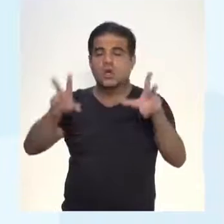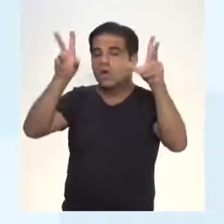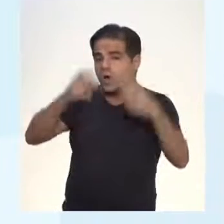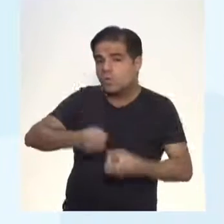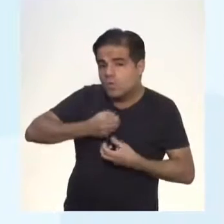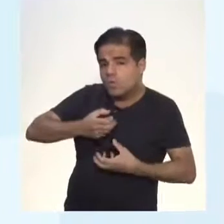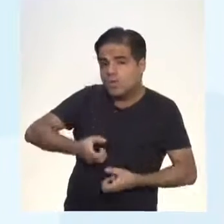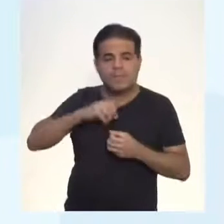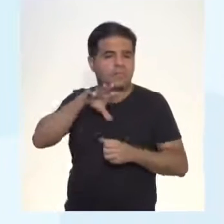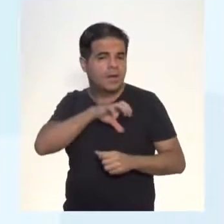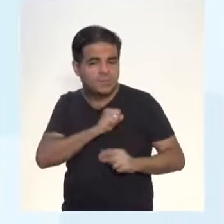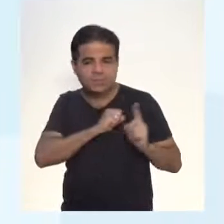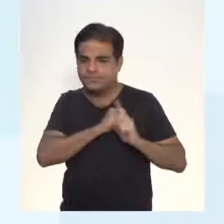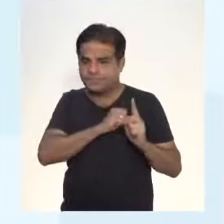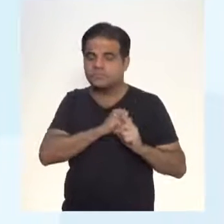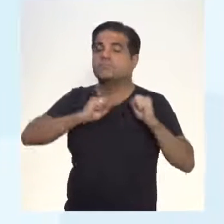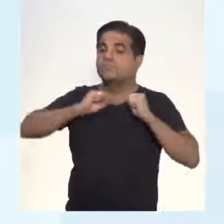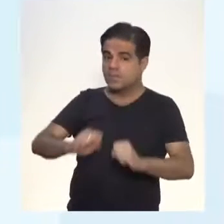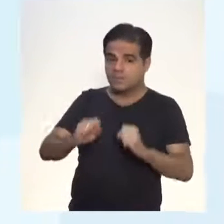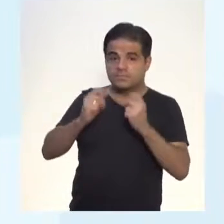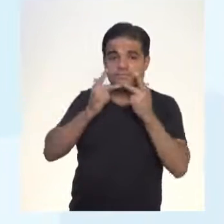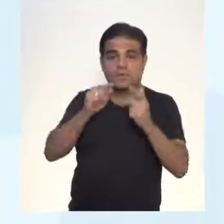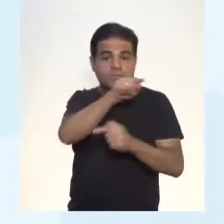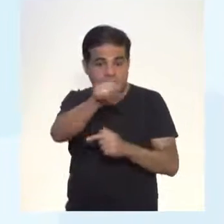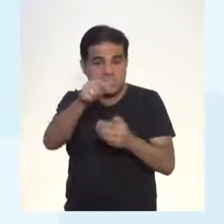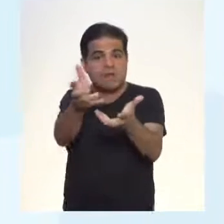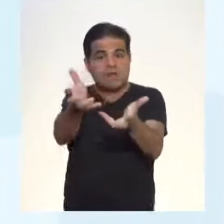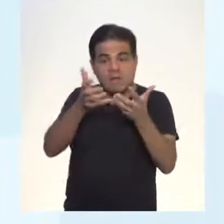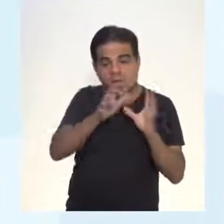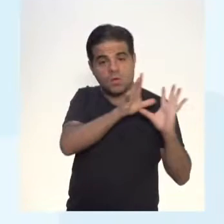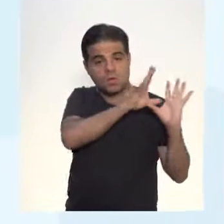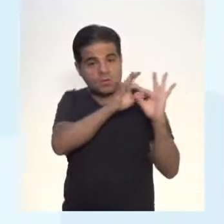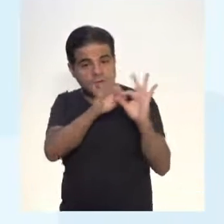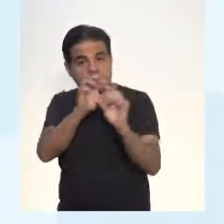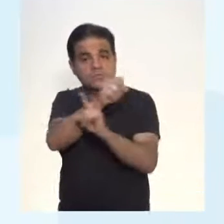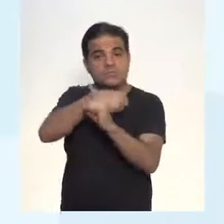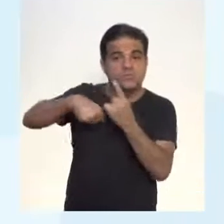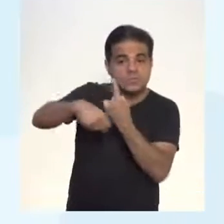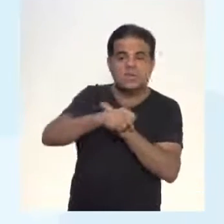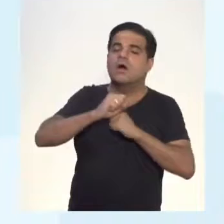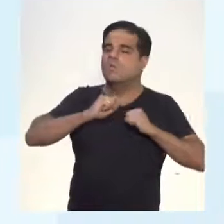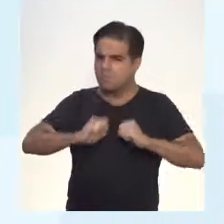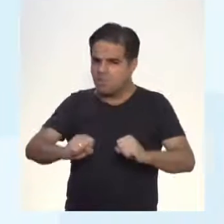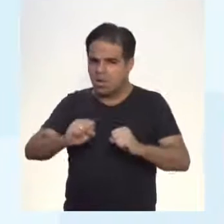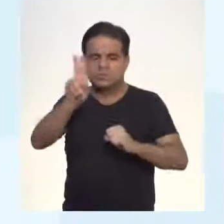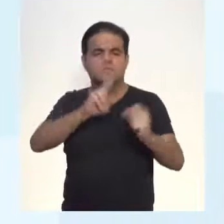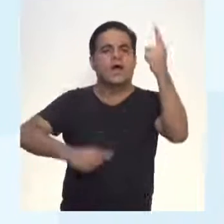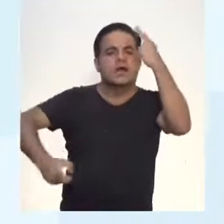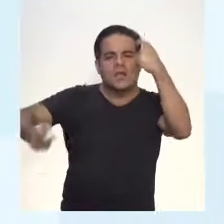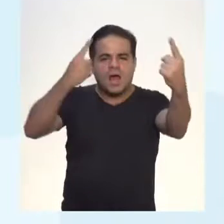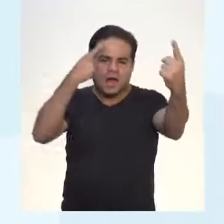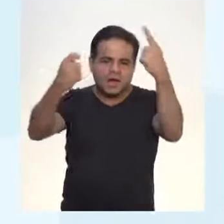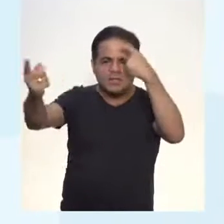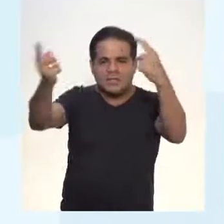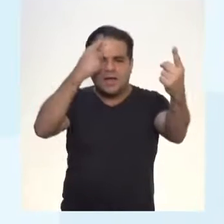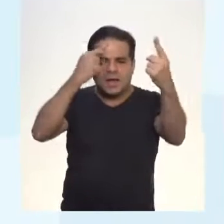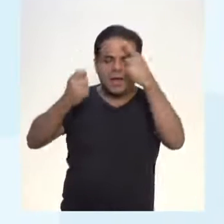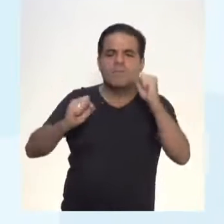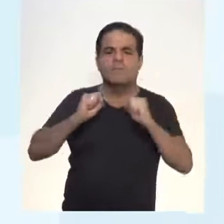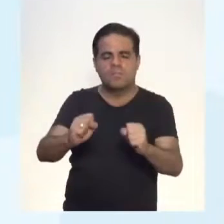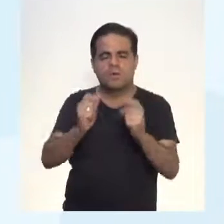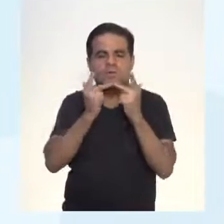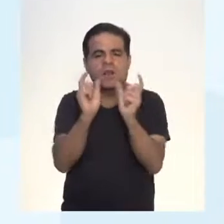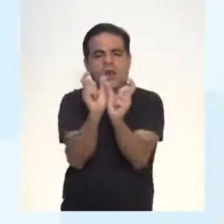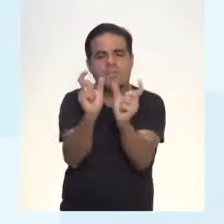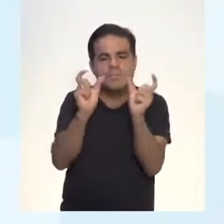sobre amor, você vai falar sobre o que você quiser, um contexto social, use a criatividade, fale sobre palavras no